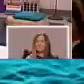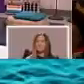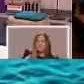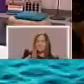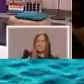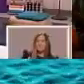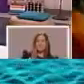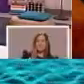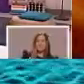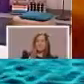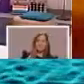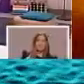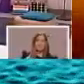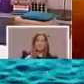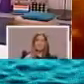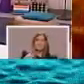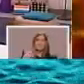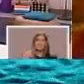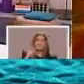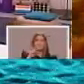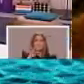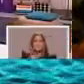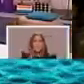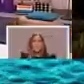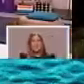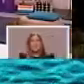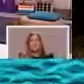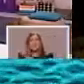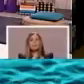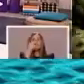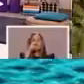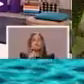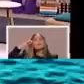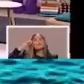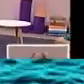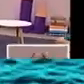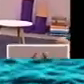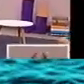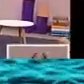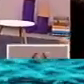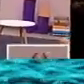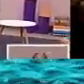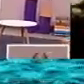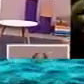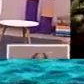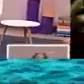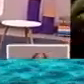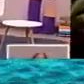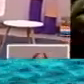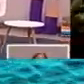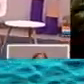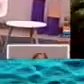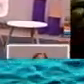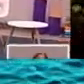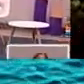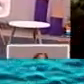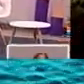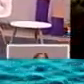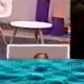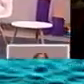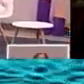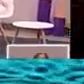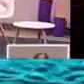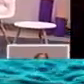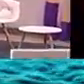é... Ataca toda a gente. Mas ataca sobretudo quem? Tenho 71 anos,